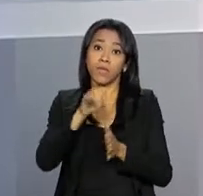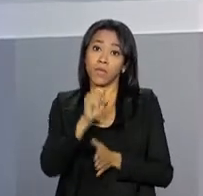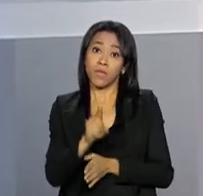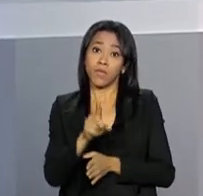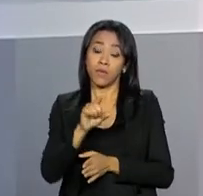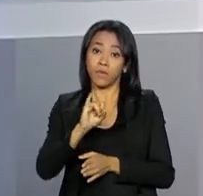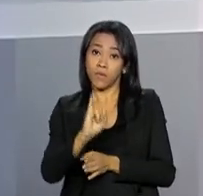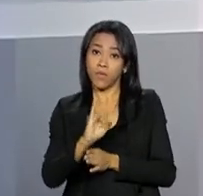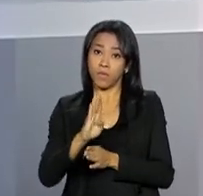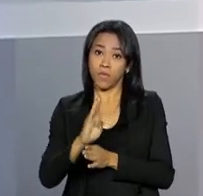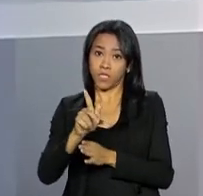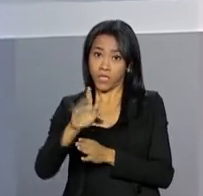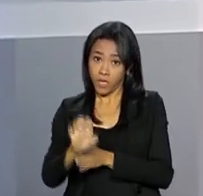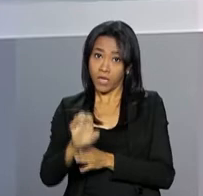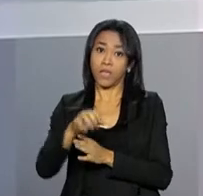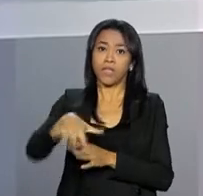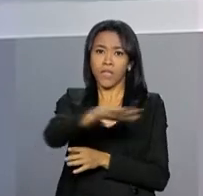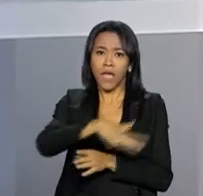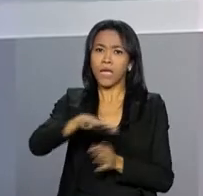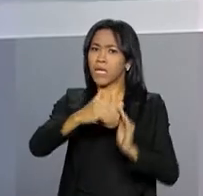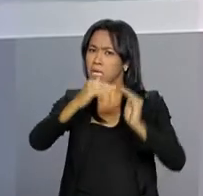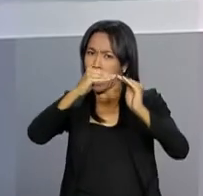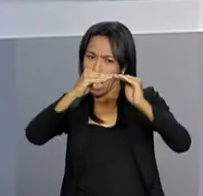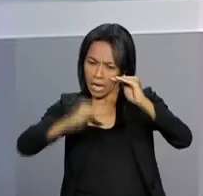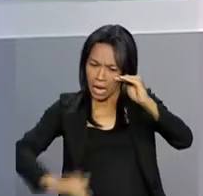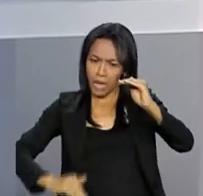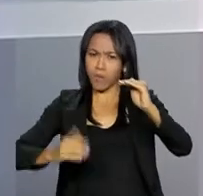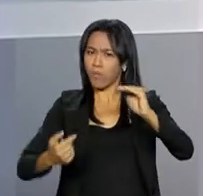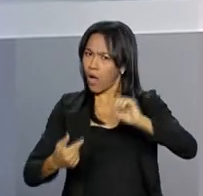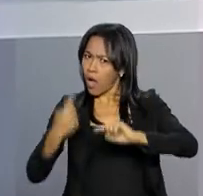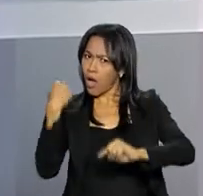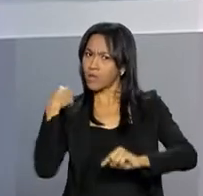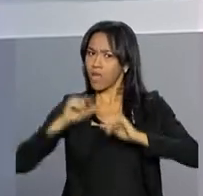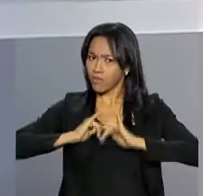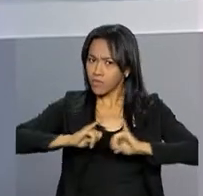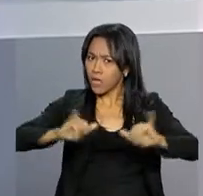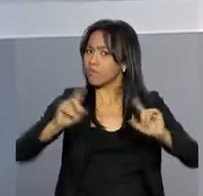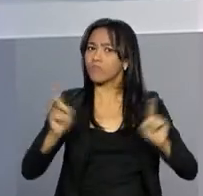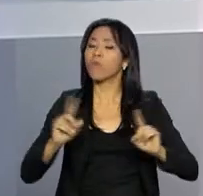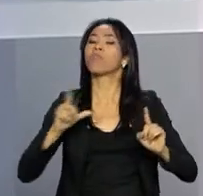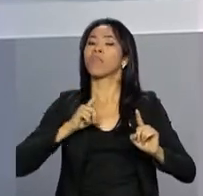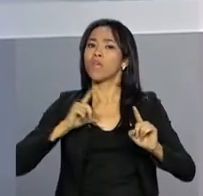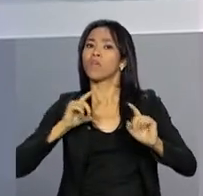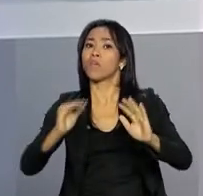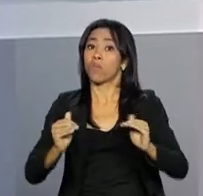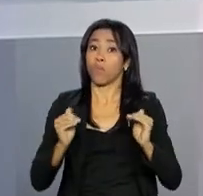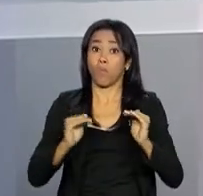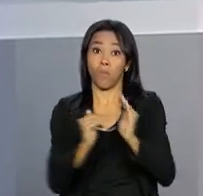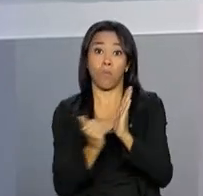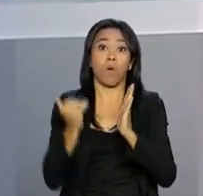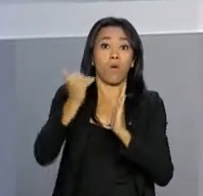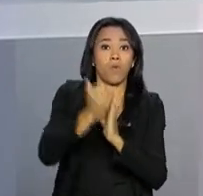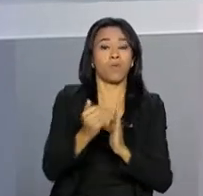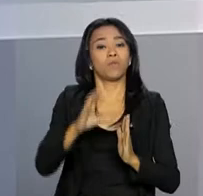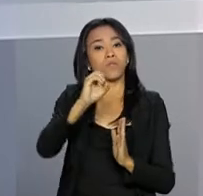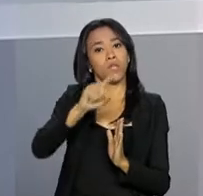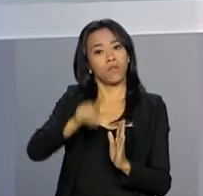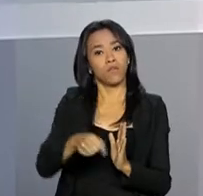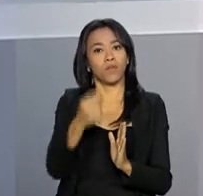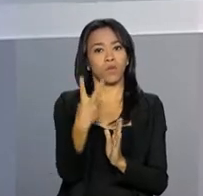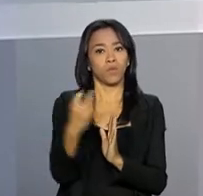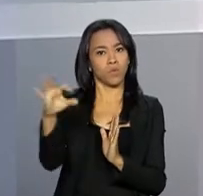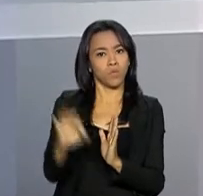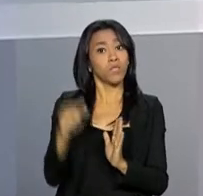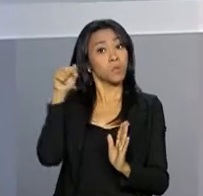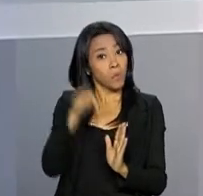não houve queda como anunciado pelo instituto anteriormente mas sim um avanço de 0,2 por cento com